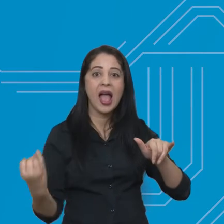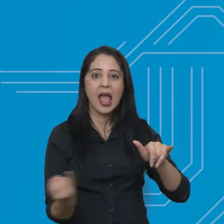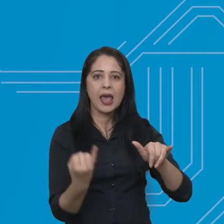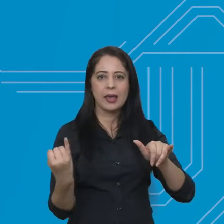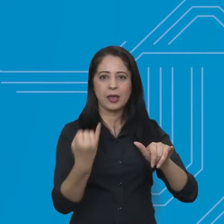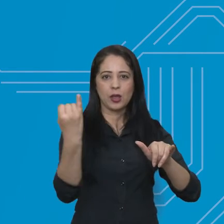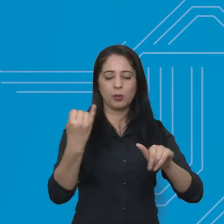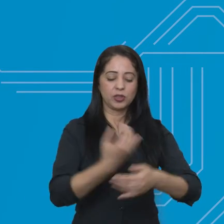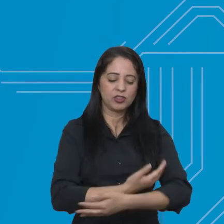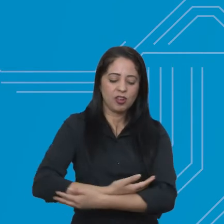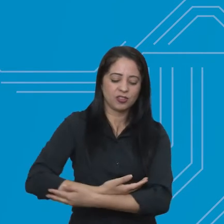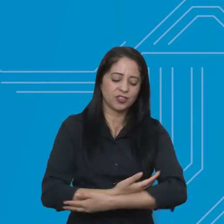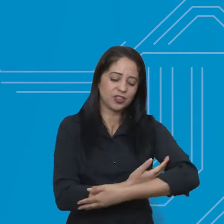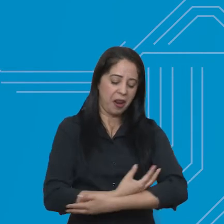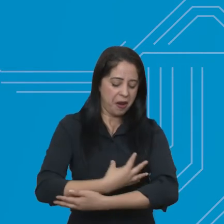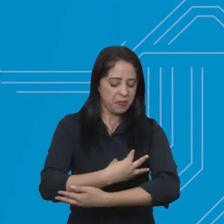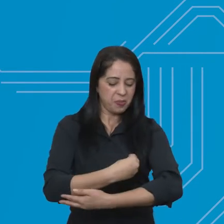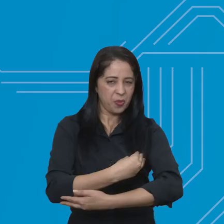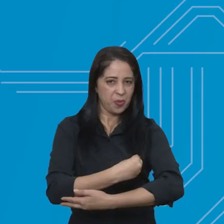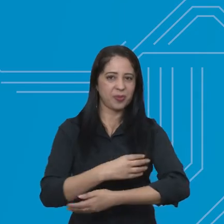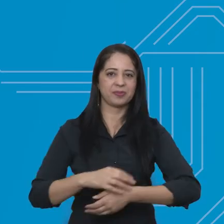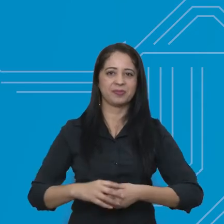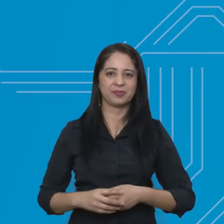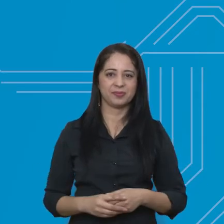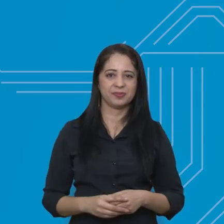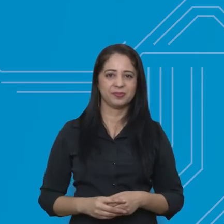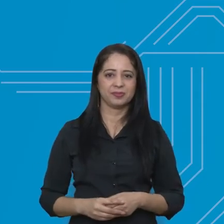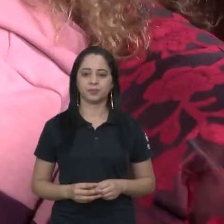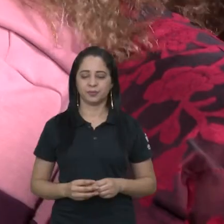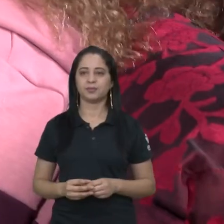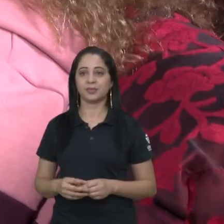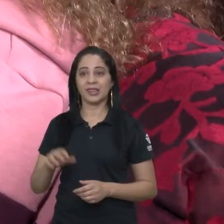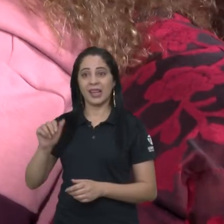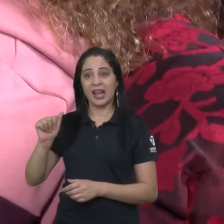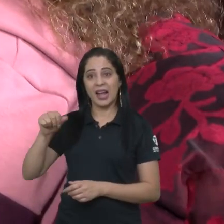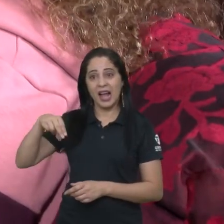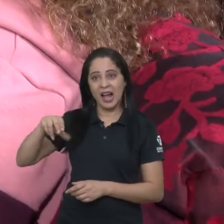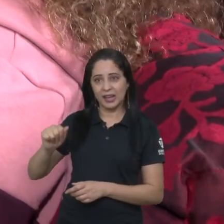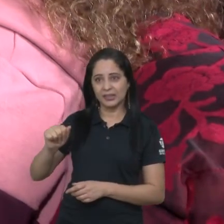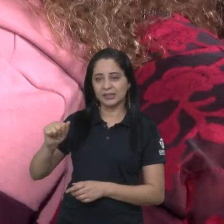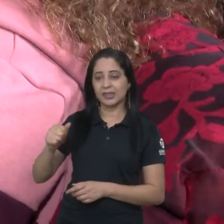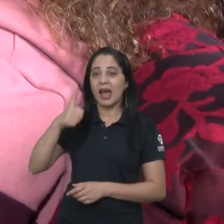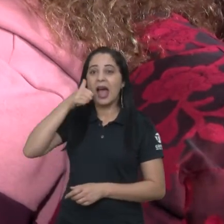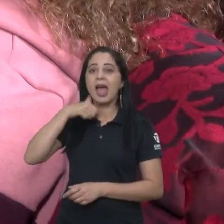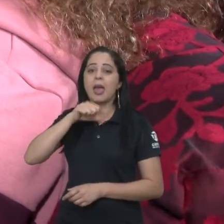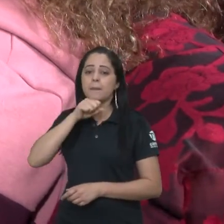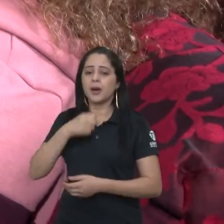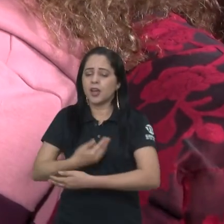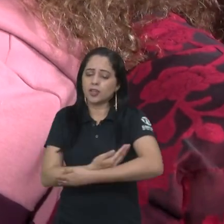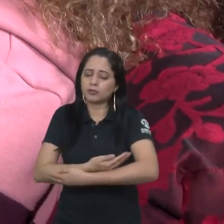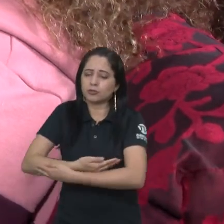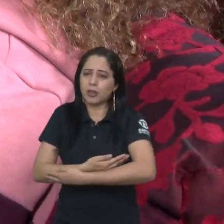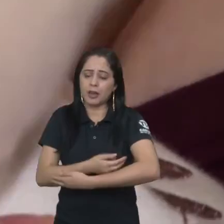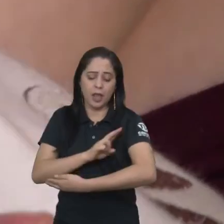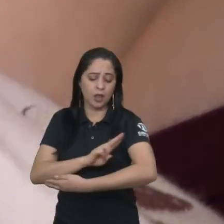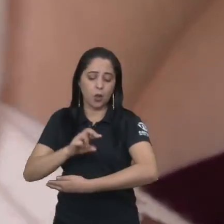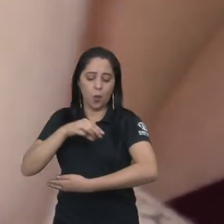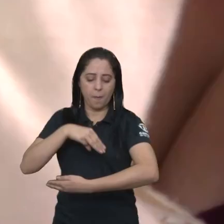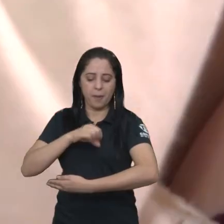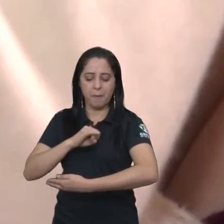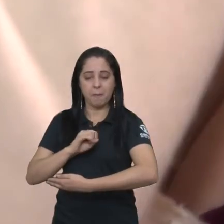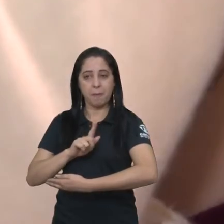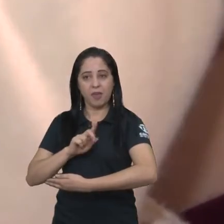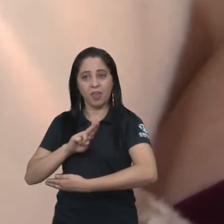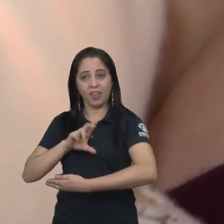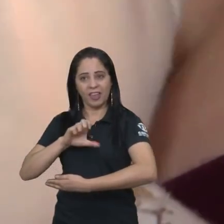sobre a importância e os benefícios do aleitamento materno. A Ana é mãe do Miguel Luca, de 2 meses, e amamenta